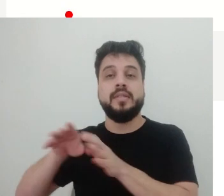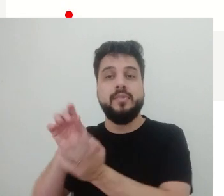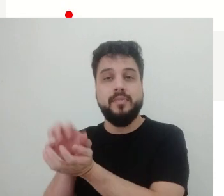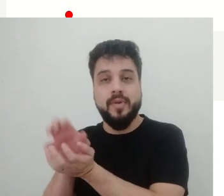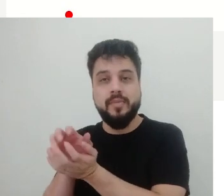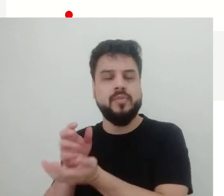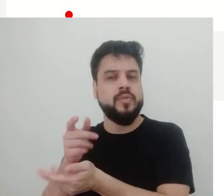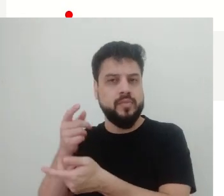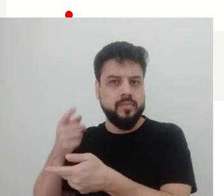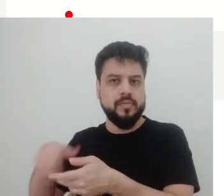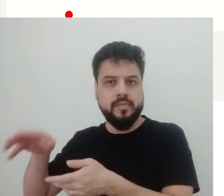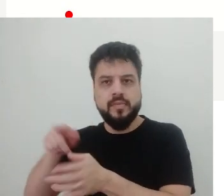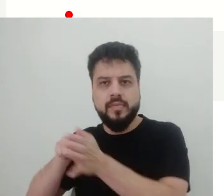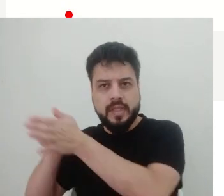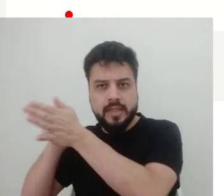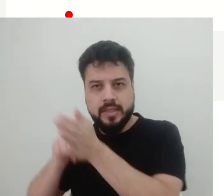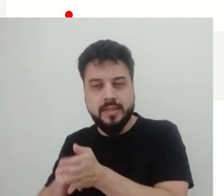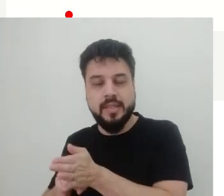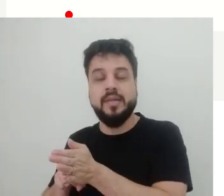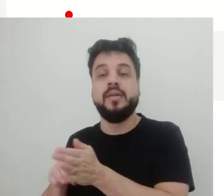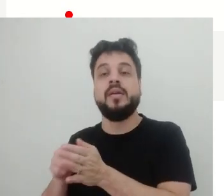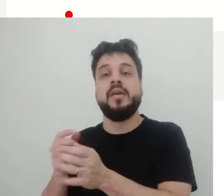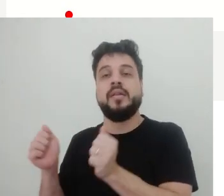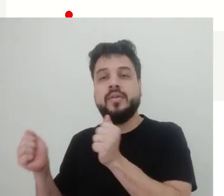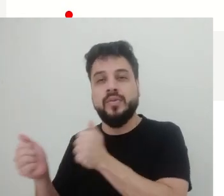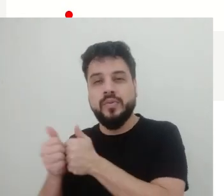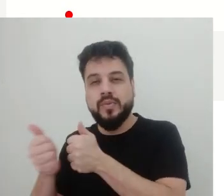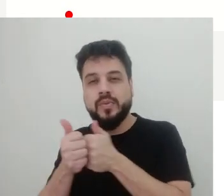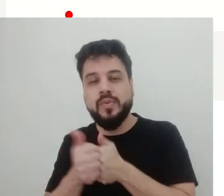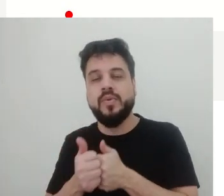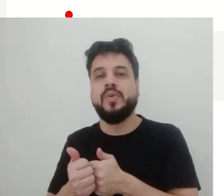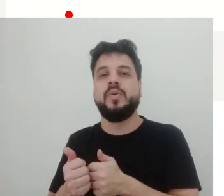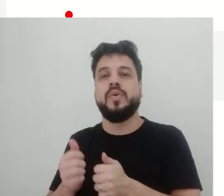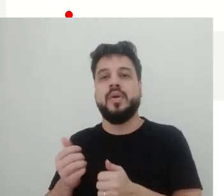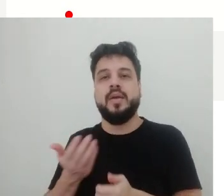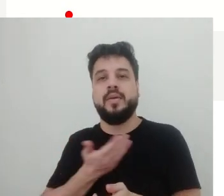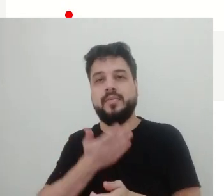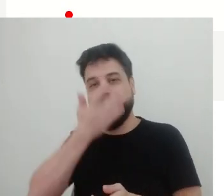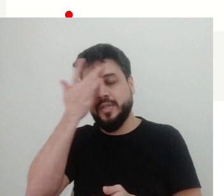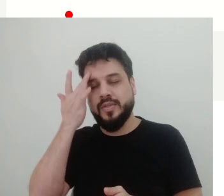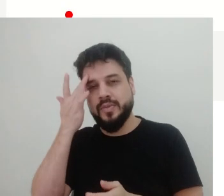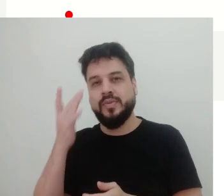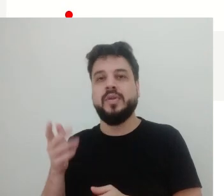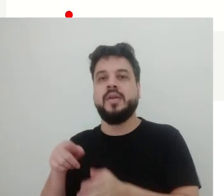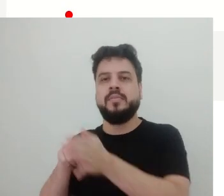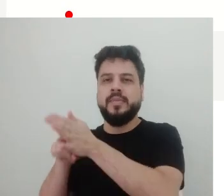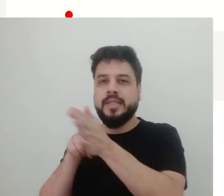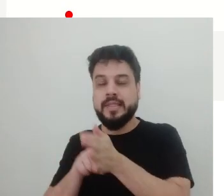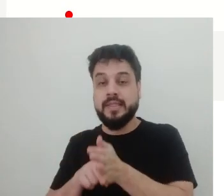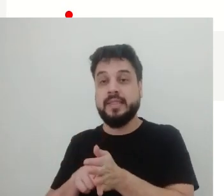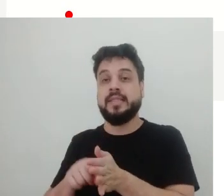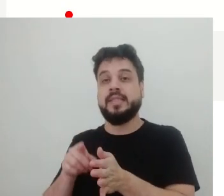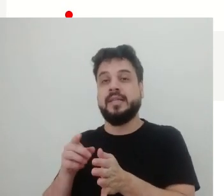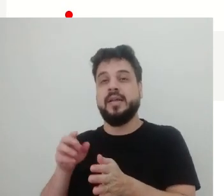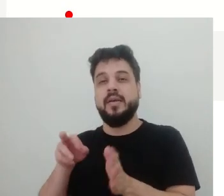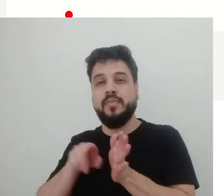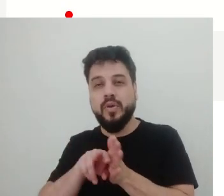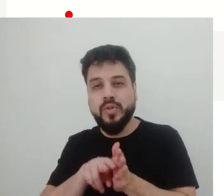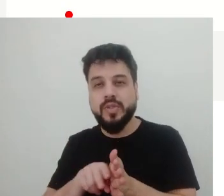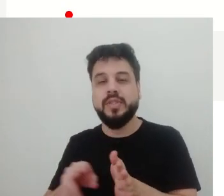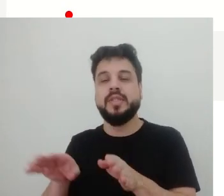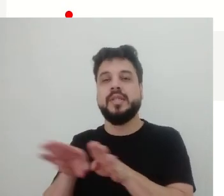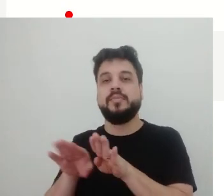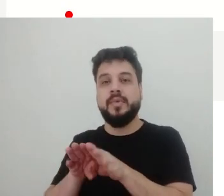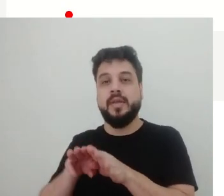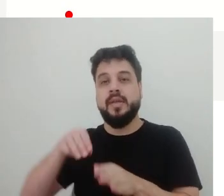de preservação social e ambiental. Desde 2005, em contextos e formatações diferentes, tem se interessado